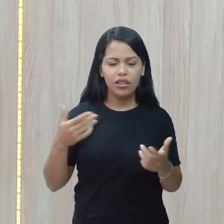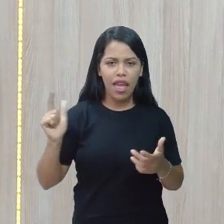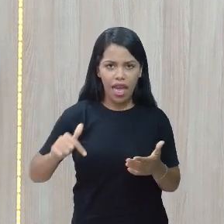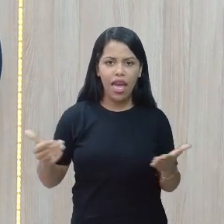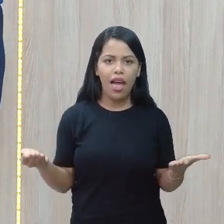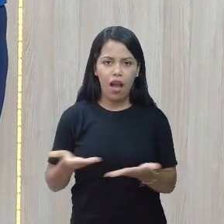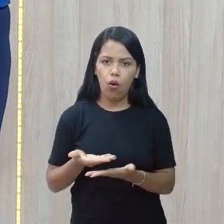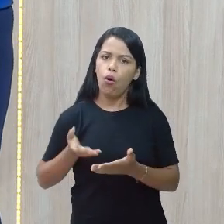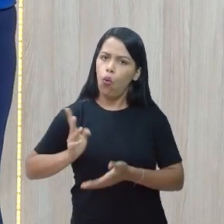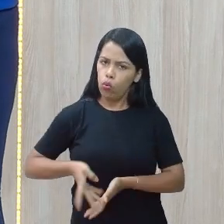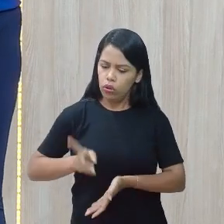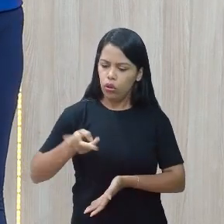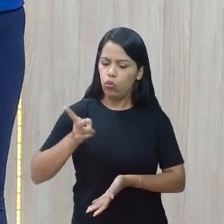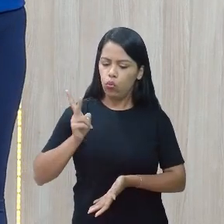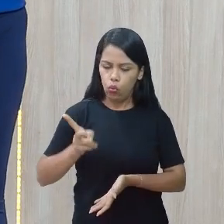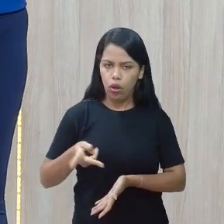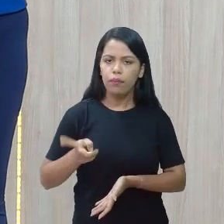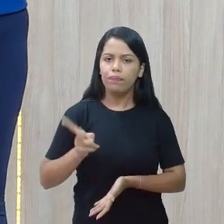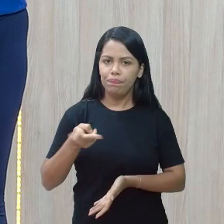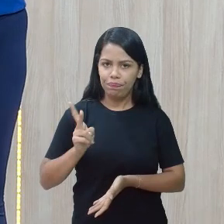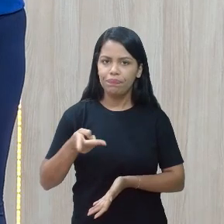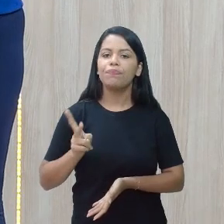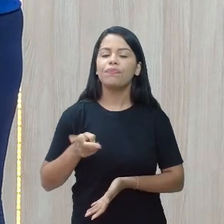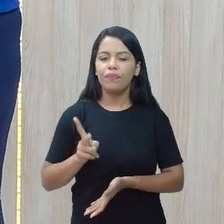eles permanecem aí, né,